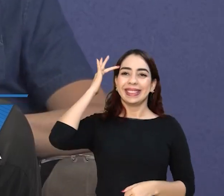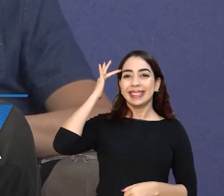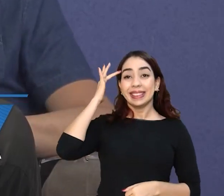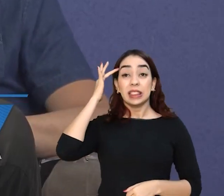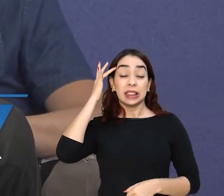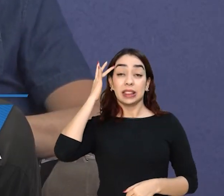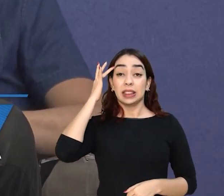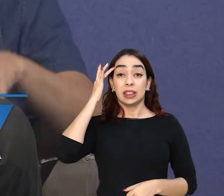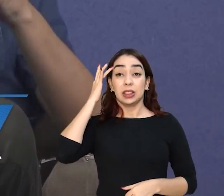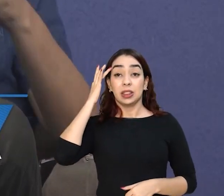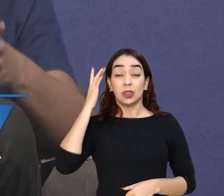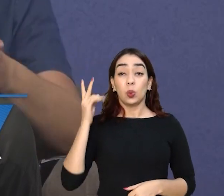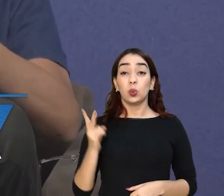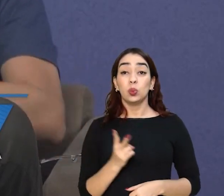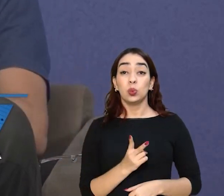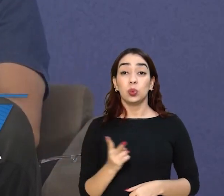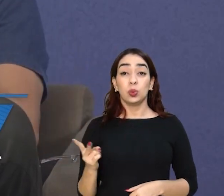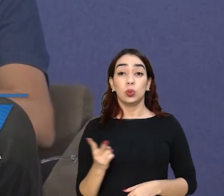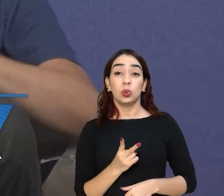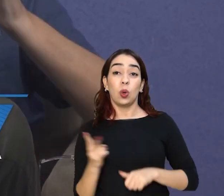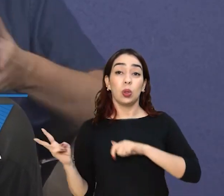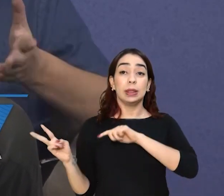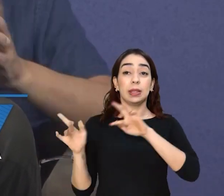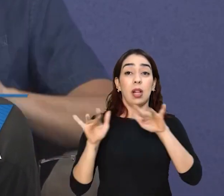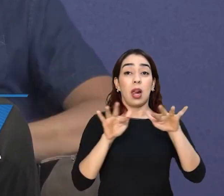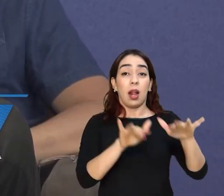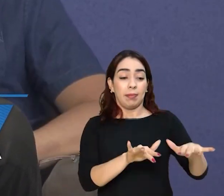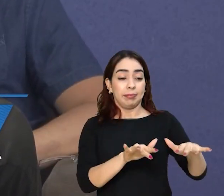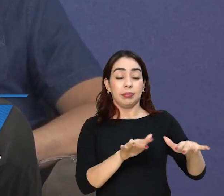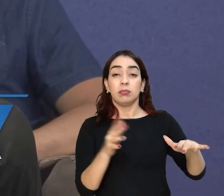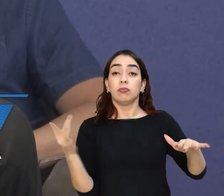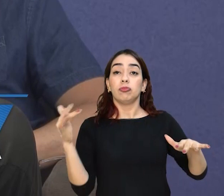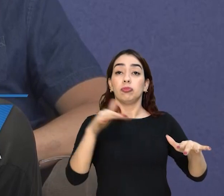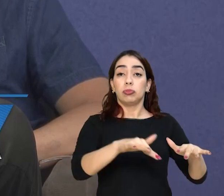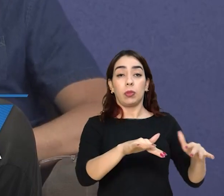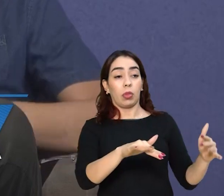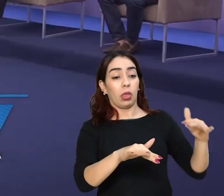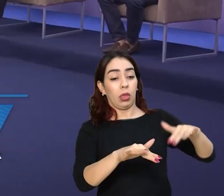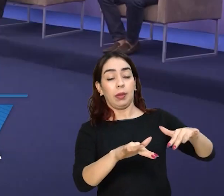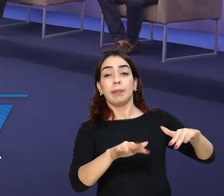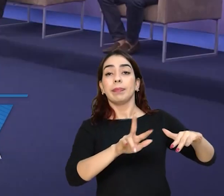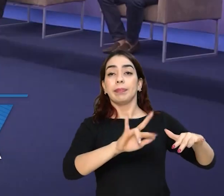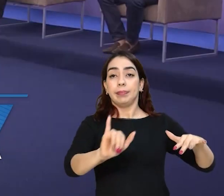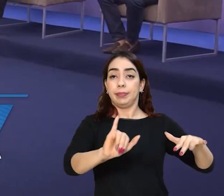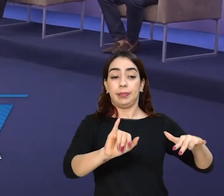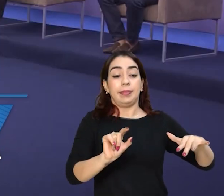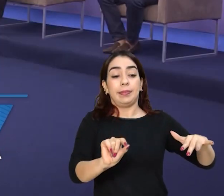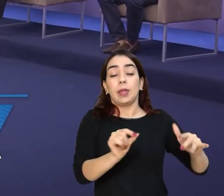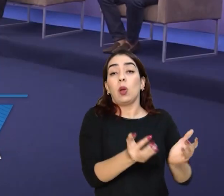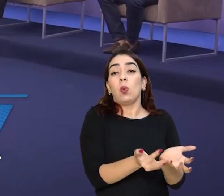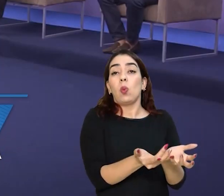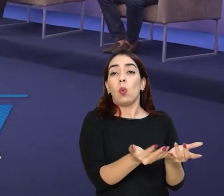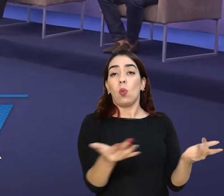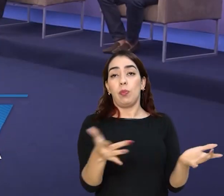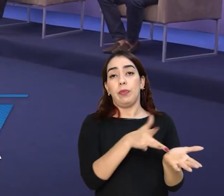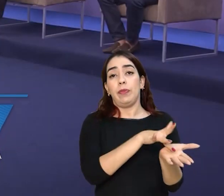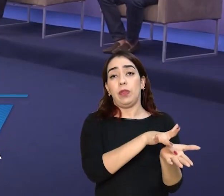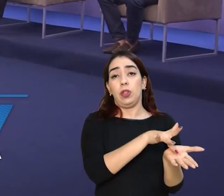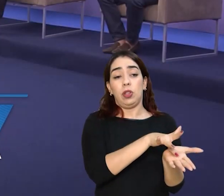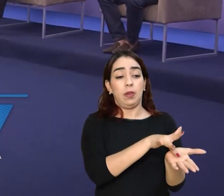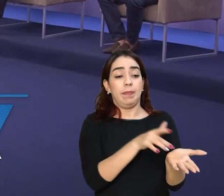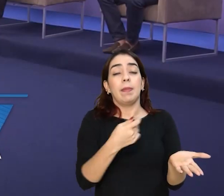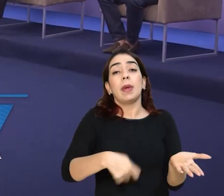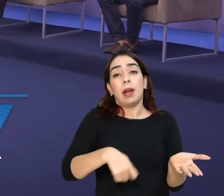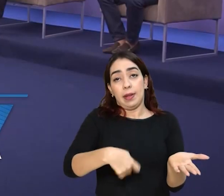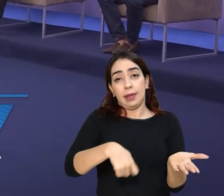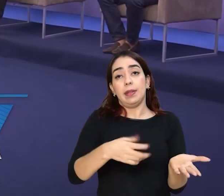só. Convivendo num estádio só, não tem como resolver. Não, ou vai para o sintético ou... Agora, essa data FIFA aí vai ajudar muito